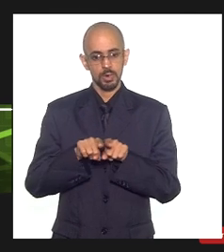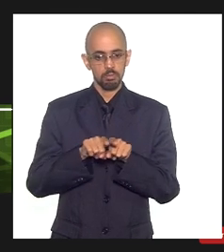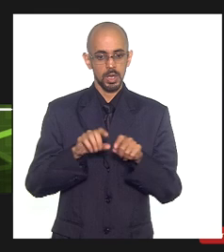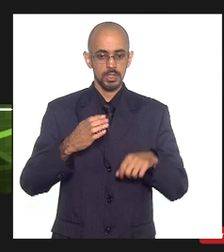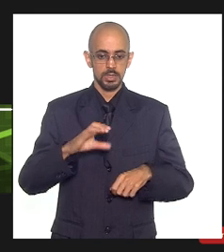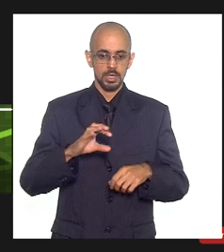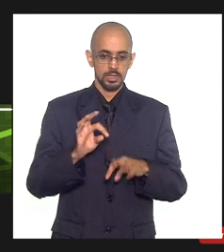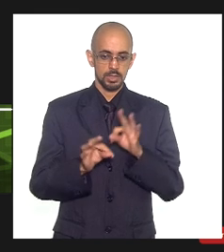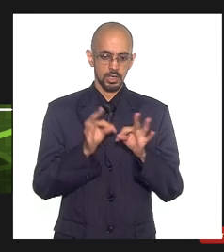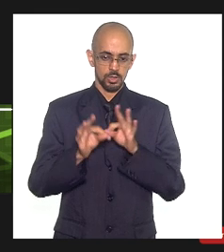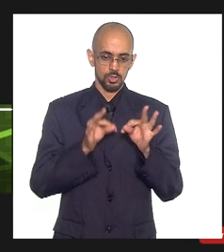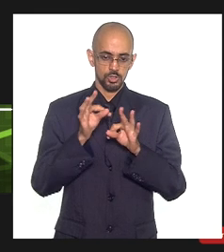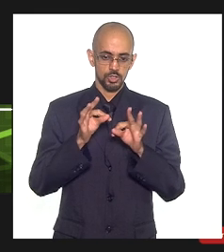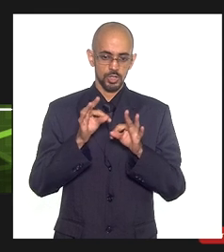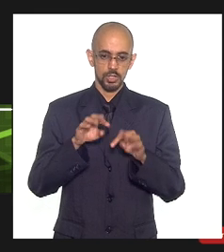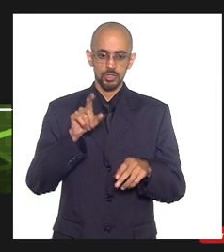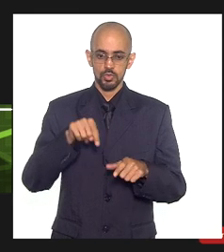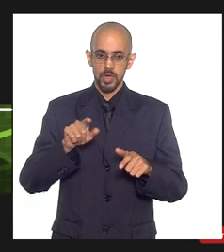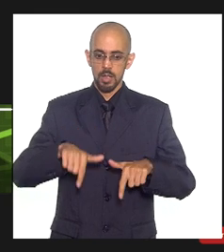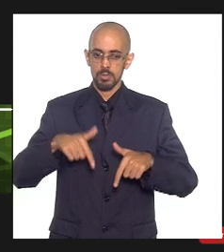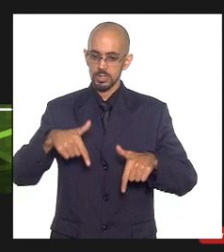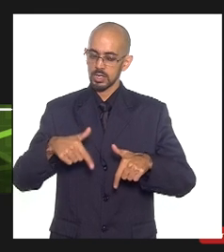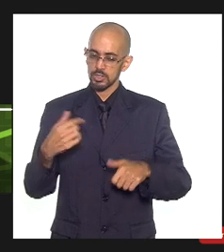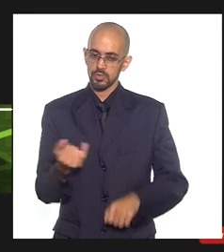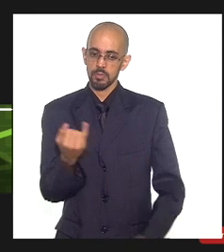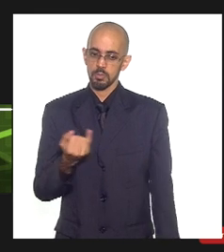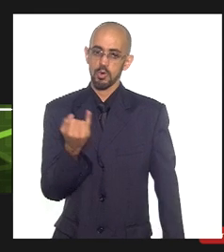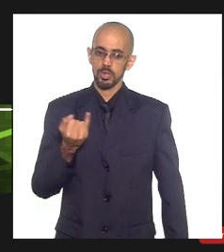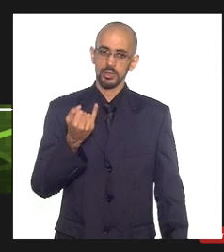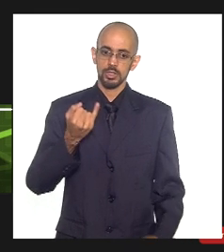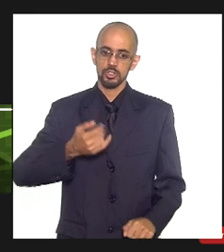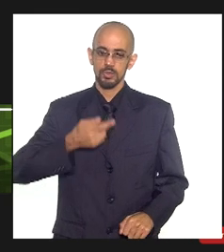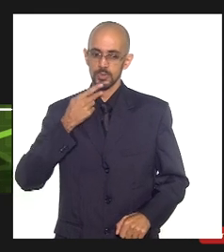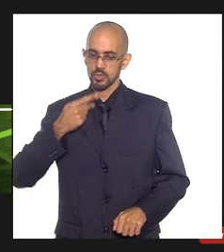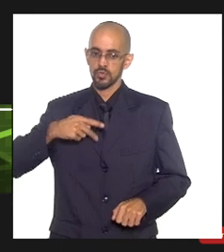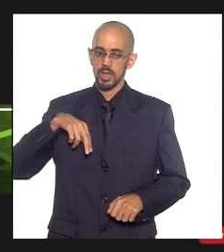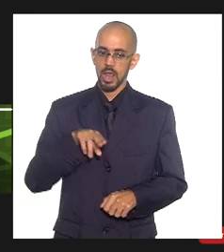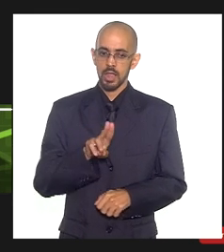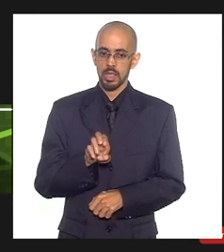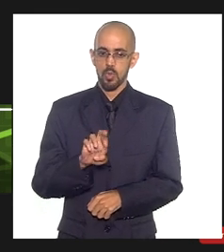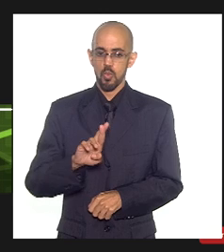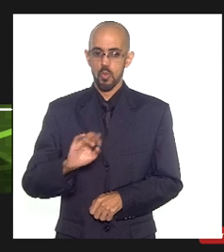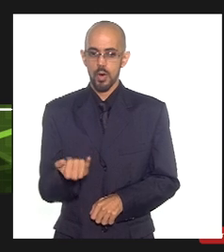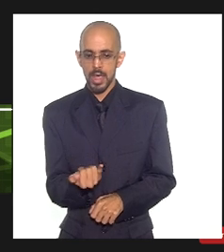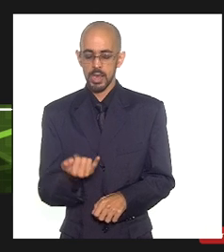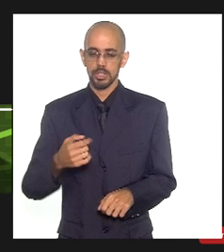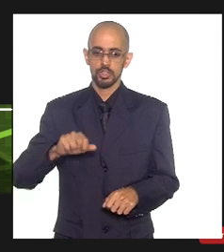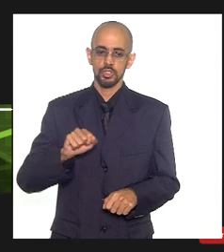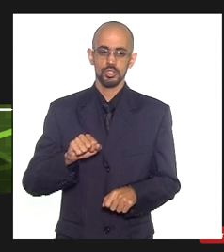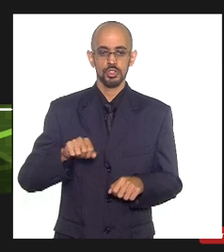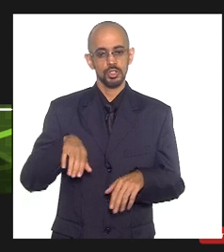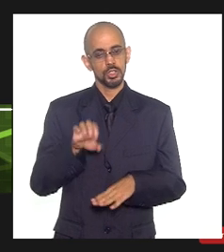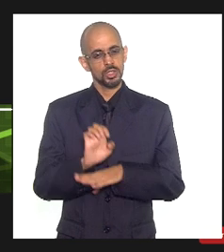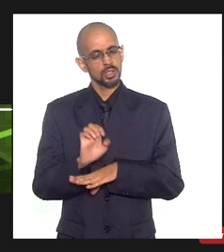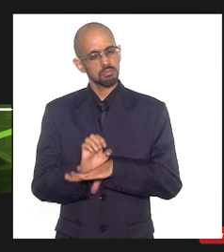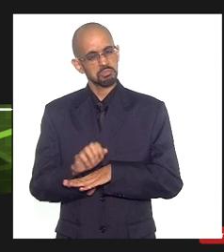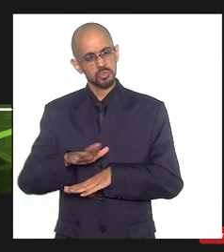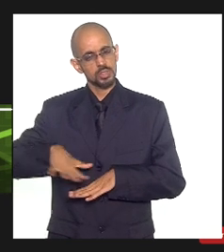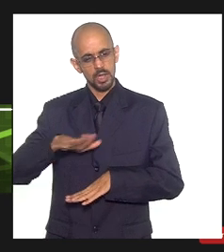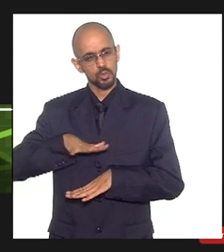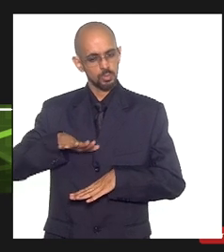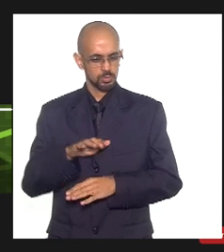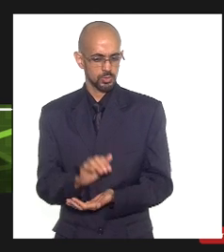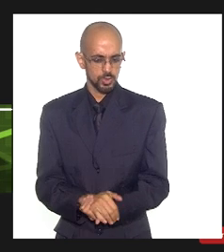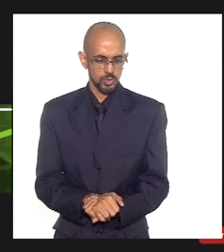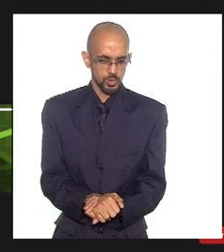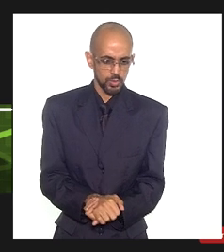Carneiro acho que é uma iniciativa importante que a gente está tratando aqui sobre a UERD as nossas universidades estaduais como um todo e queria começar assim né